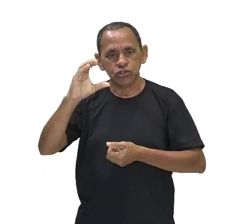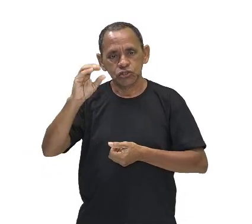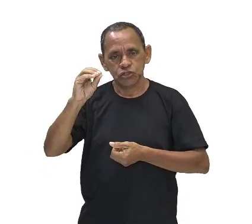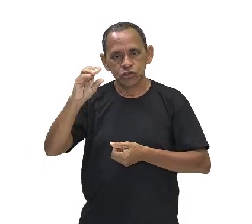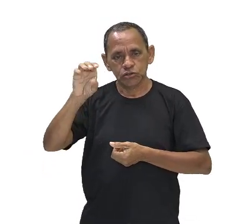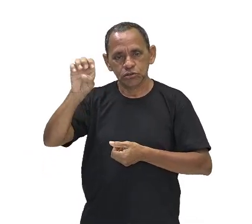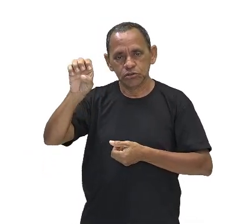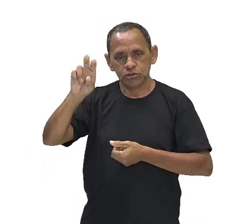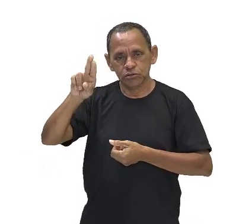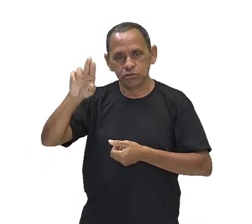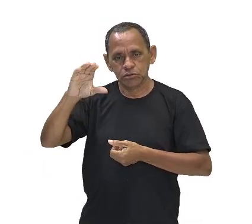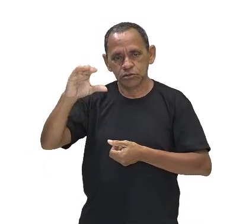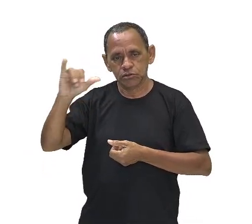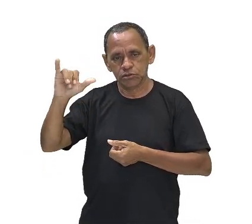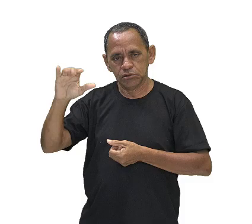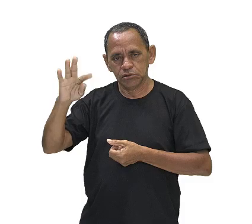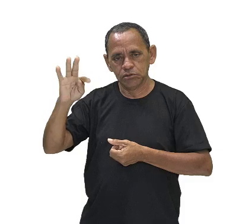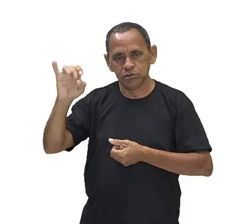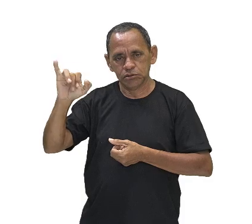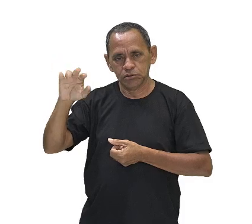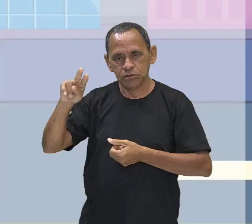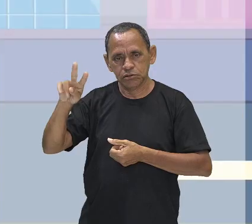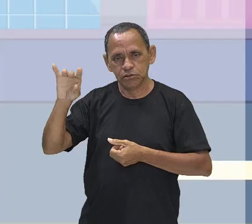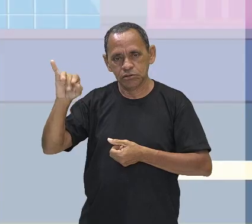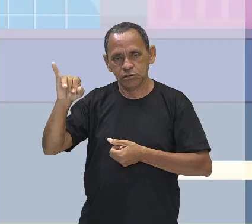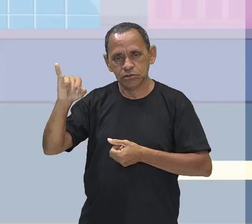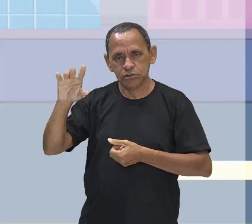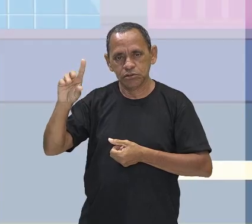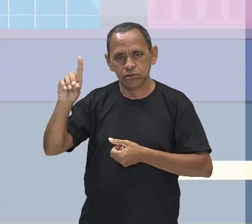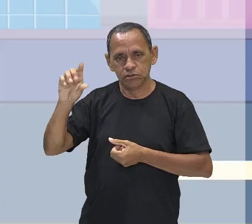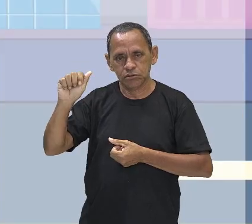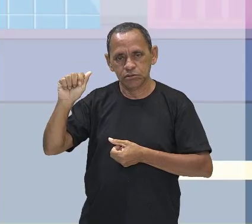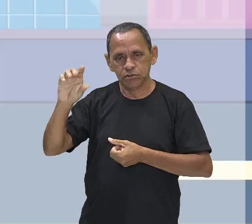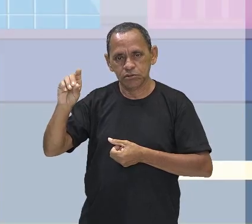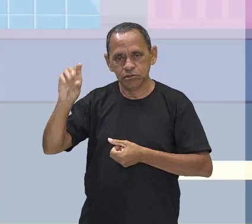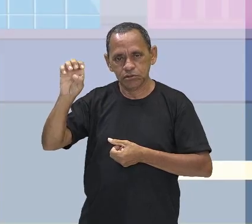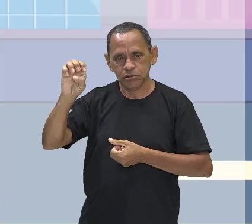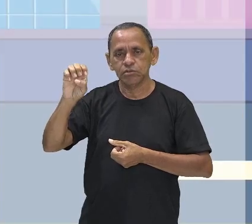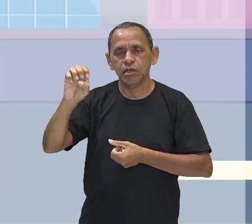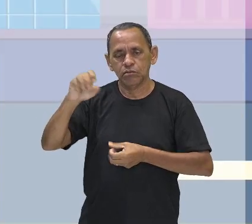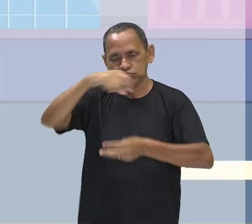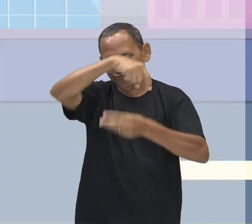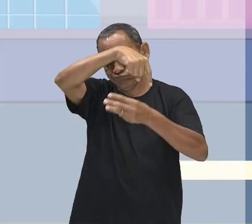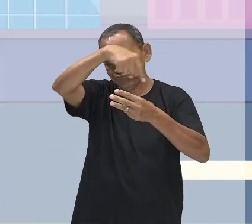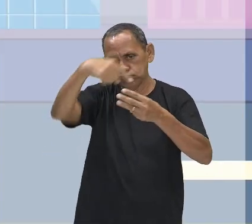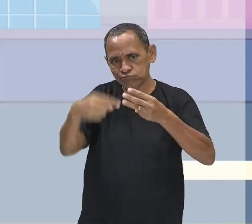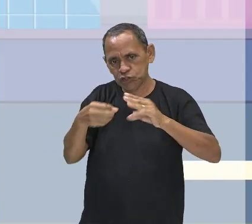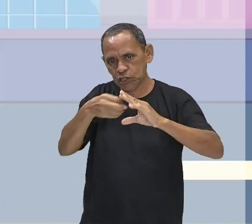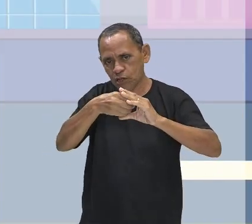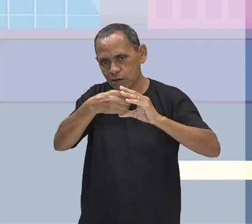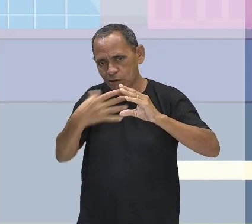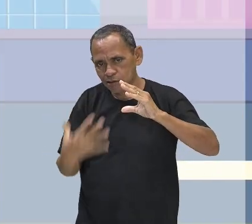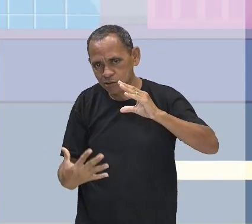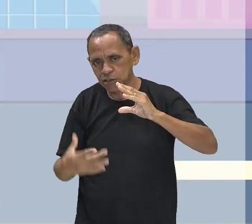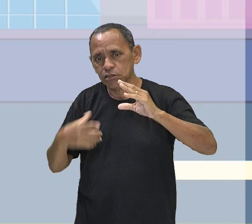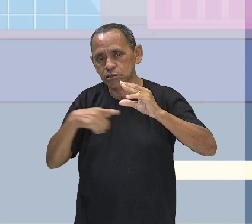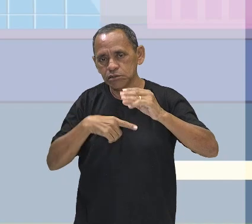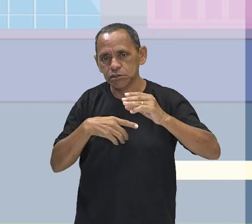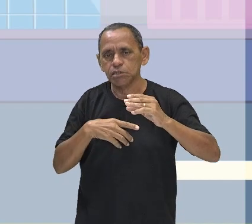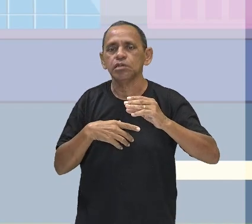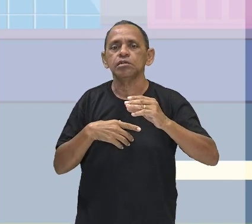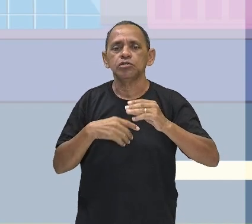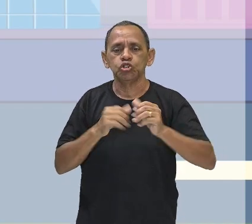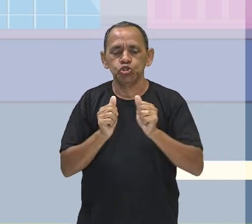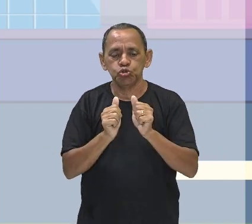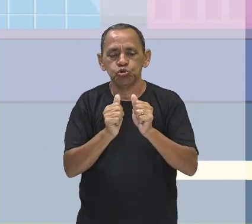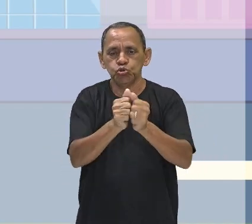coercitividade. Então, essas três características têm que estar presente quando você vai olhar